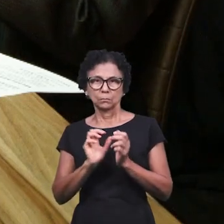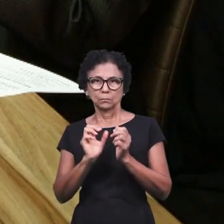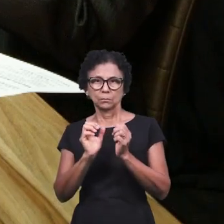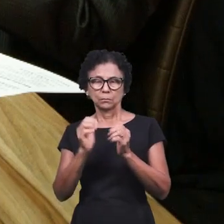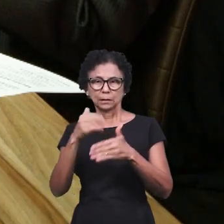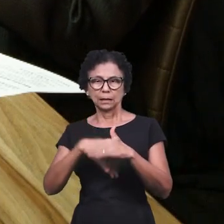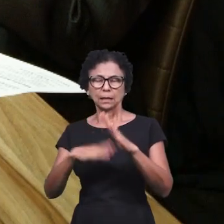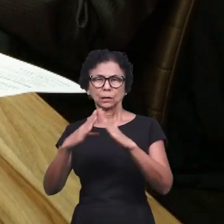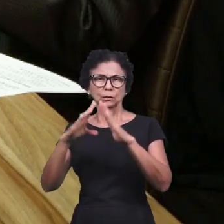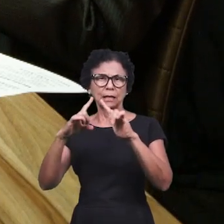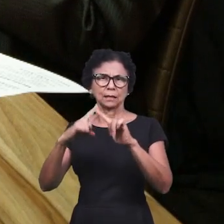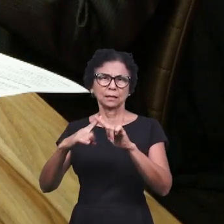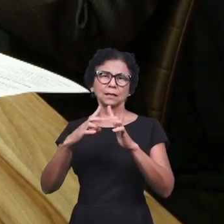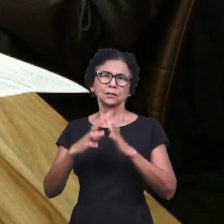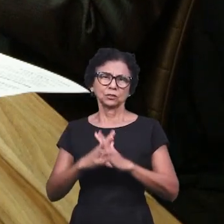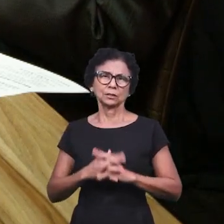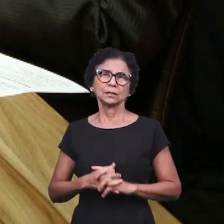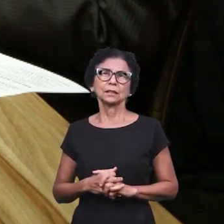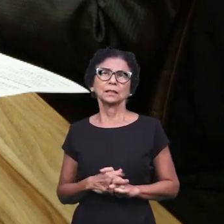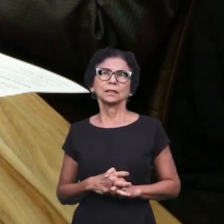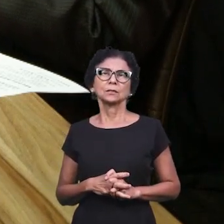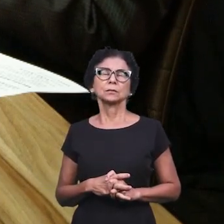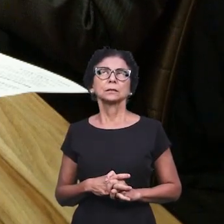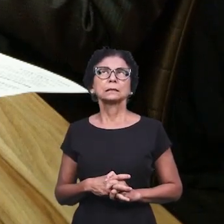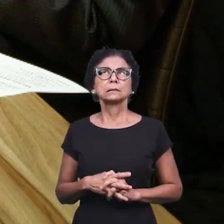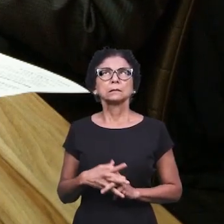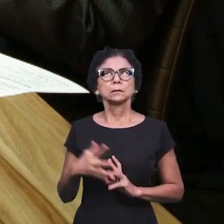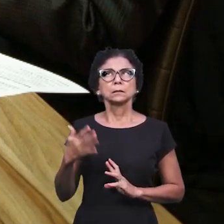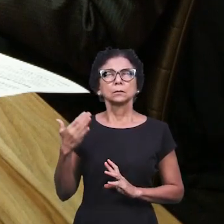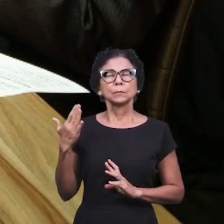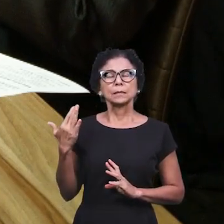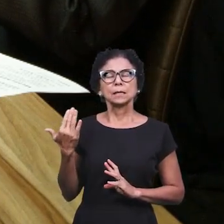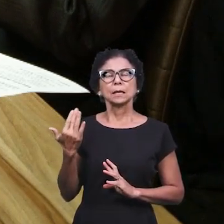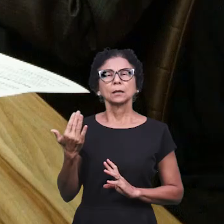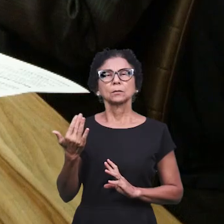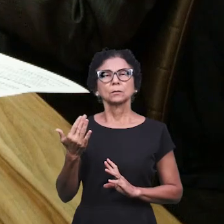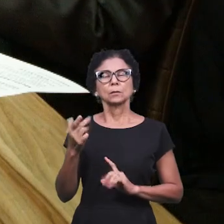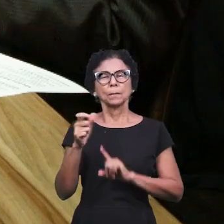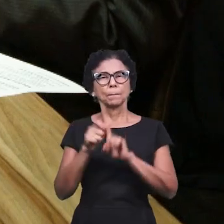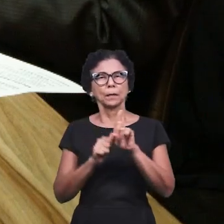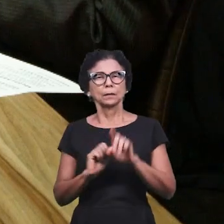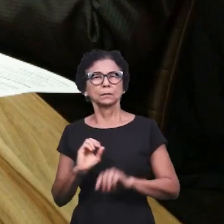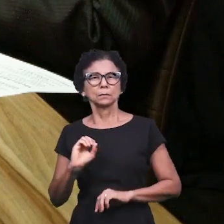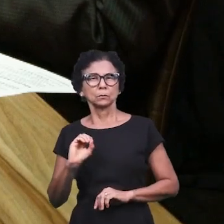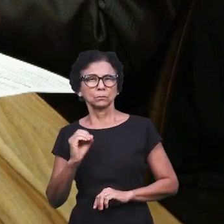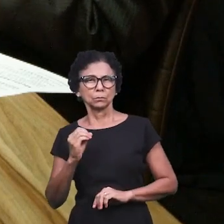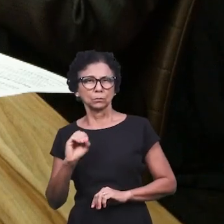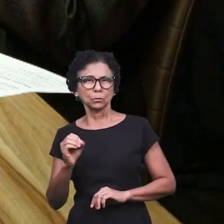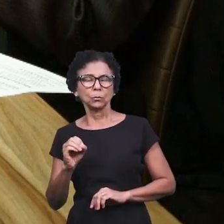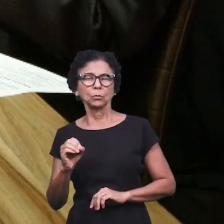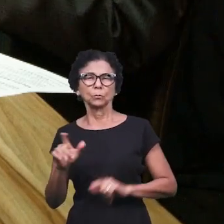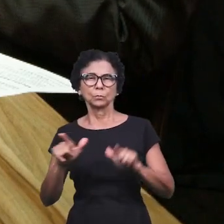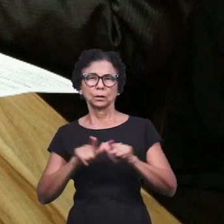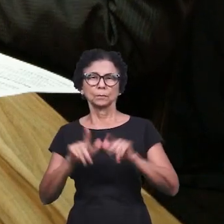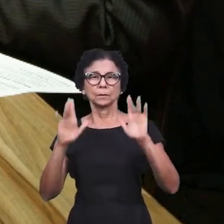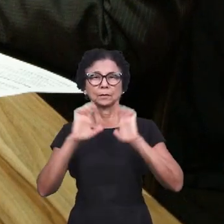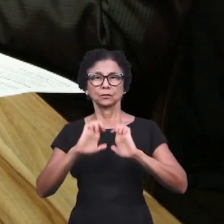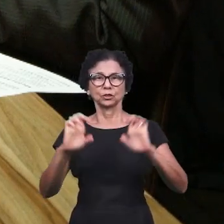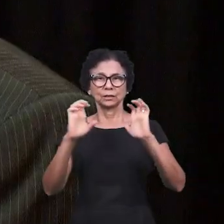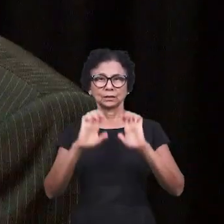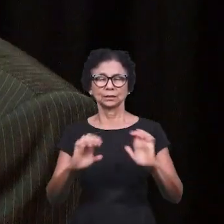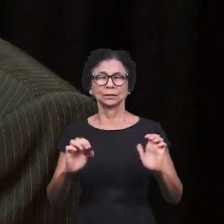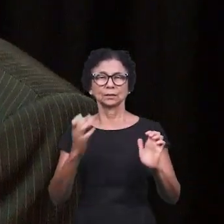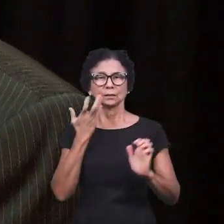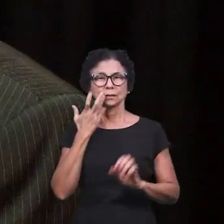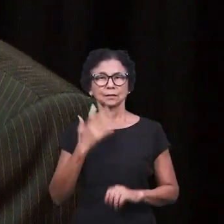Nós estávamos fazendo um trabalho, na época, que era um trabalho aproveitando o mês de outubro, de evangelização